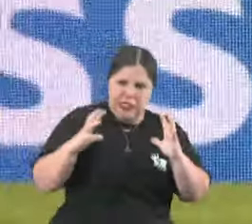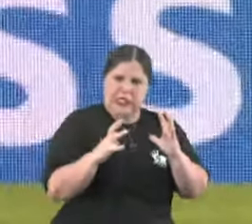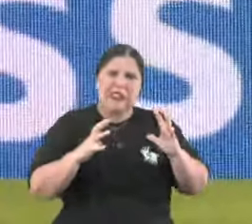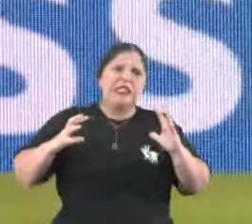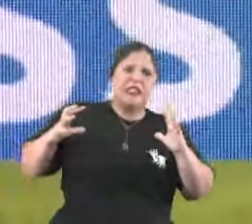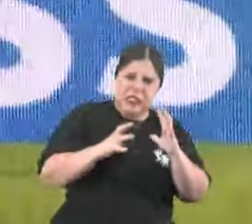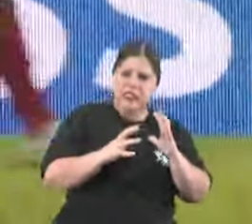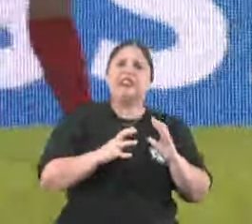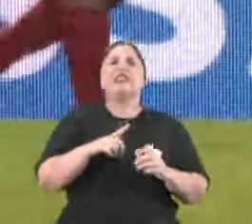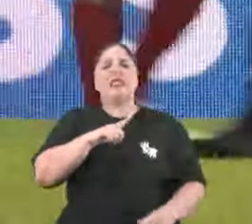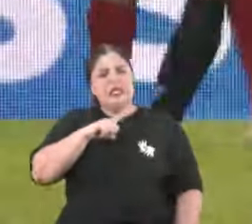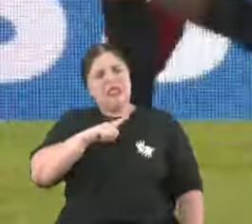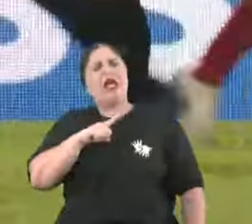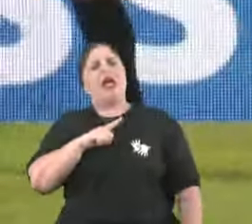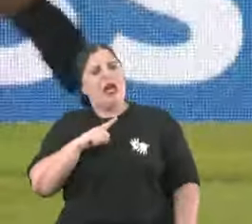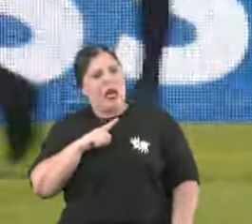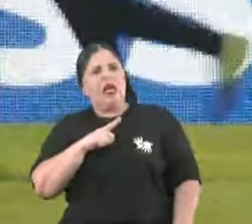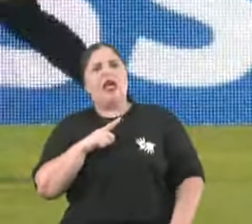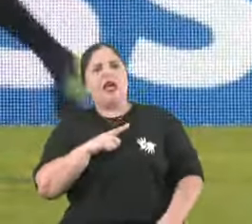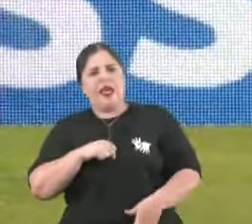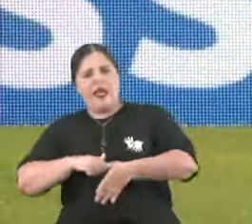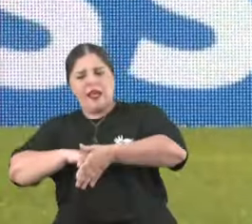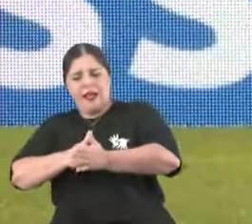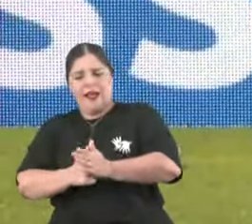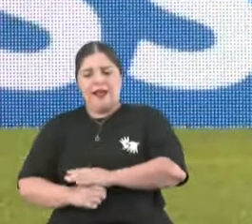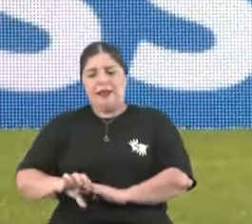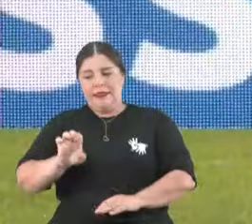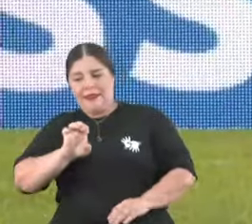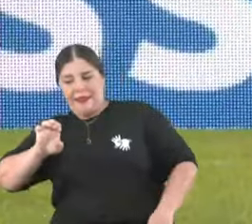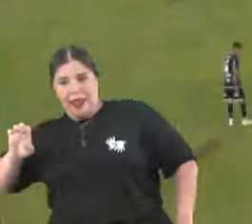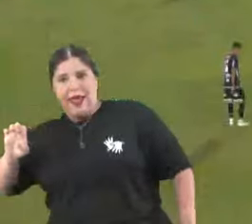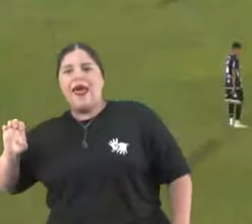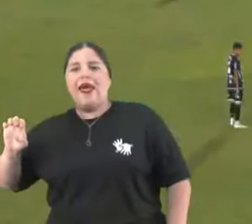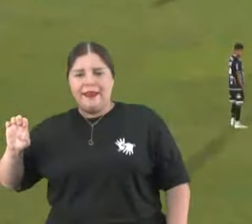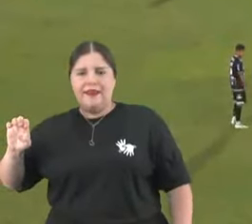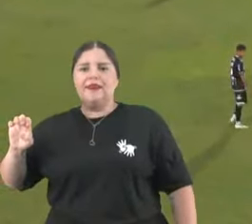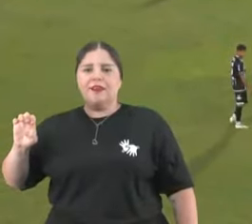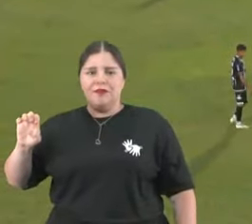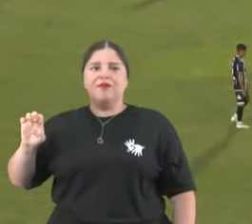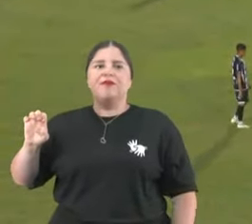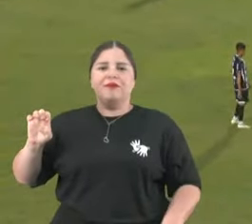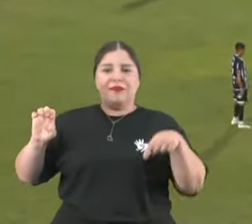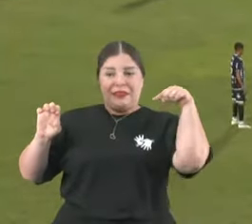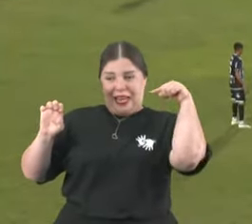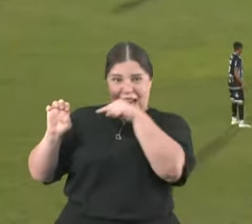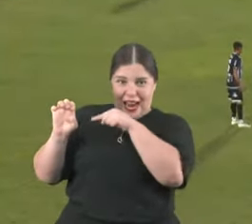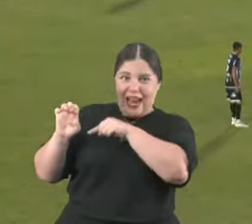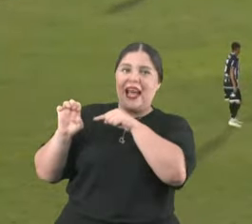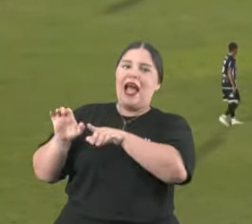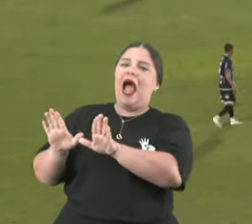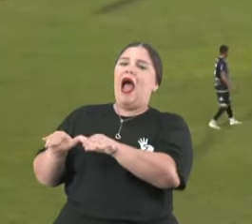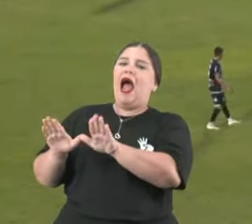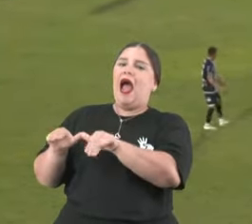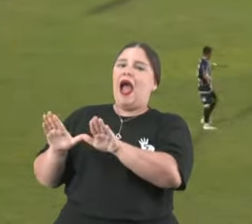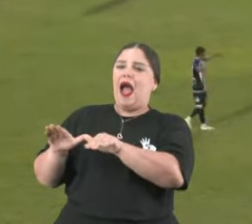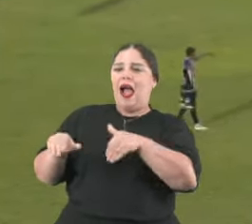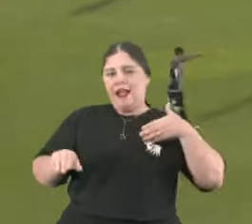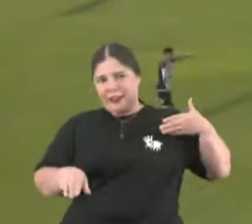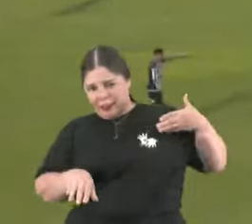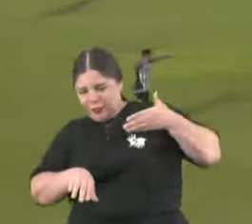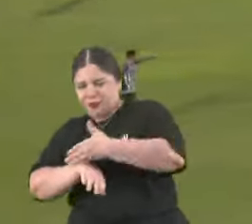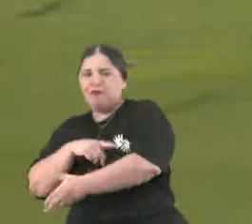frágil justamente pelo lado esquerdo com o William Formiga. É por ali que tem crescido as jogadas do Asa,